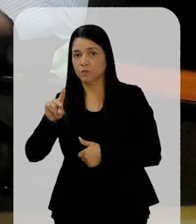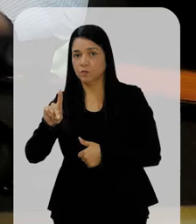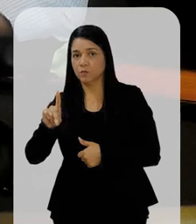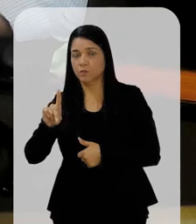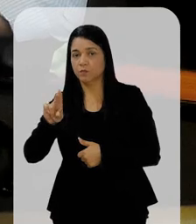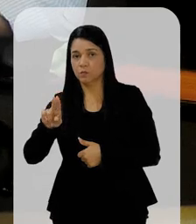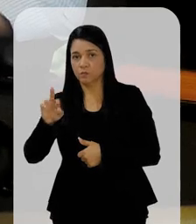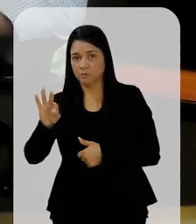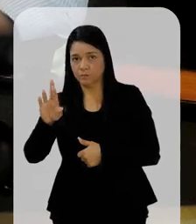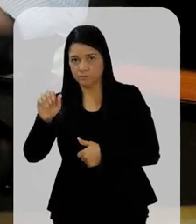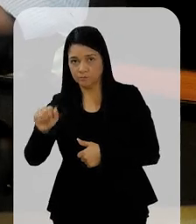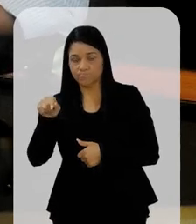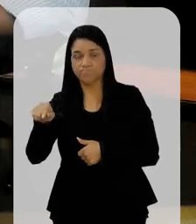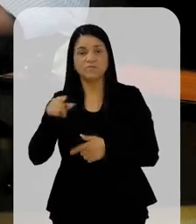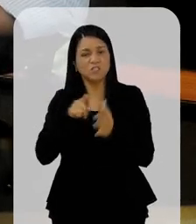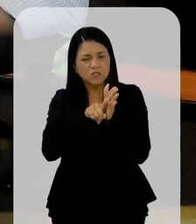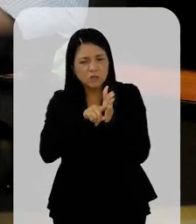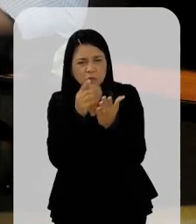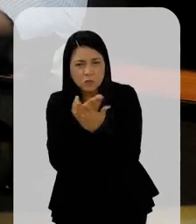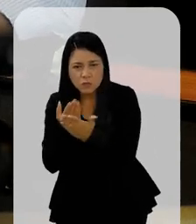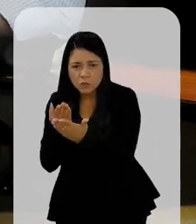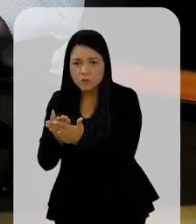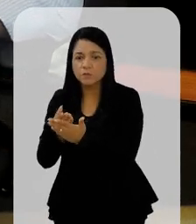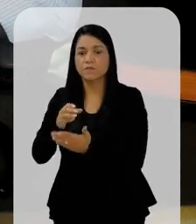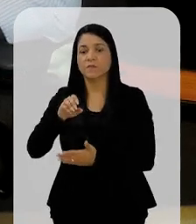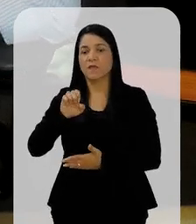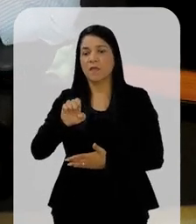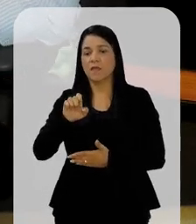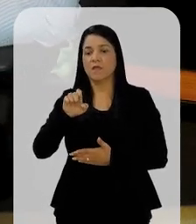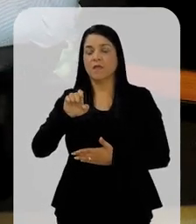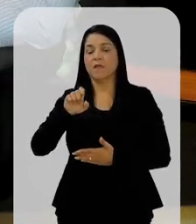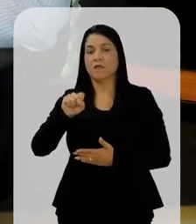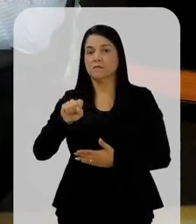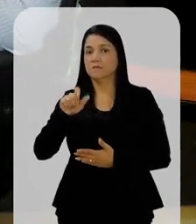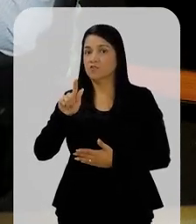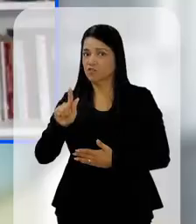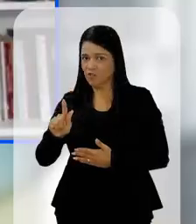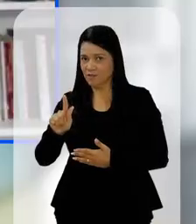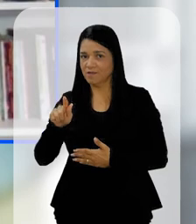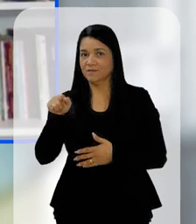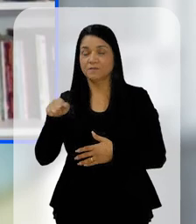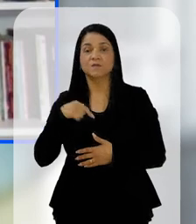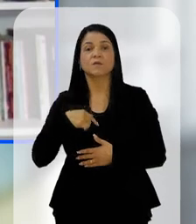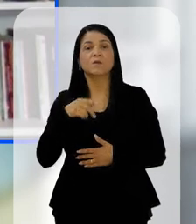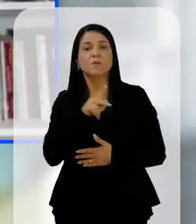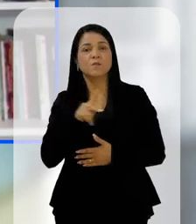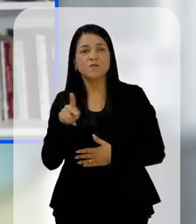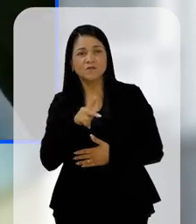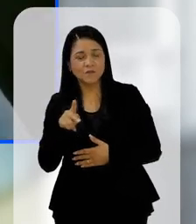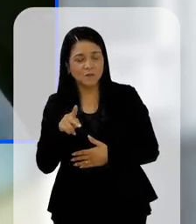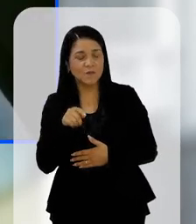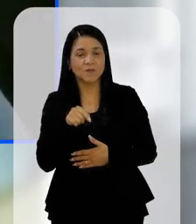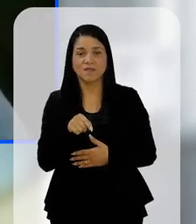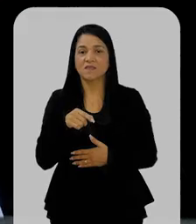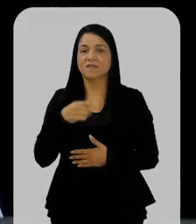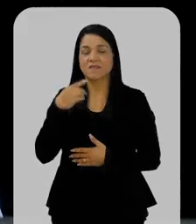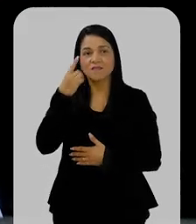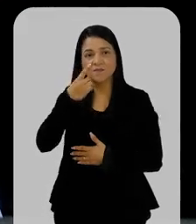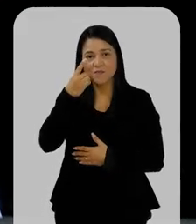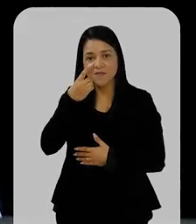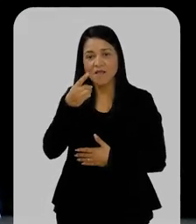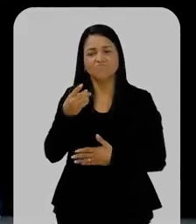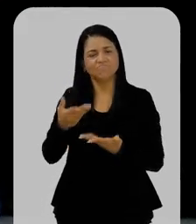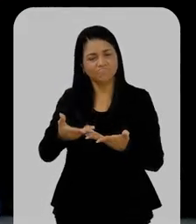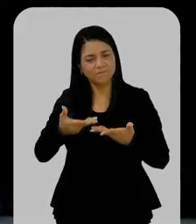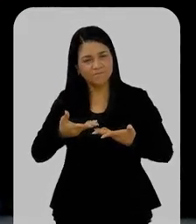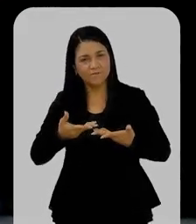das melhores práticas de sustentabilidade ESG. Professor Marcelo, deputado Carlos Mink, sejam muito bem-vindos ao